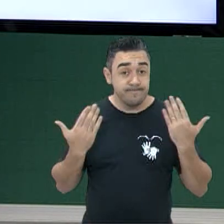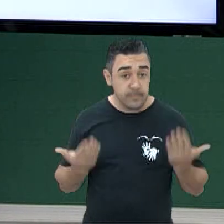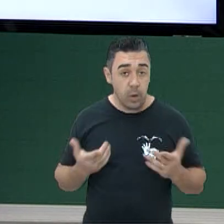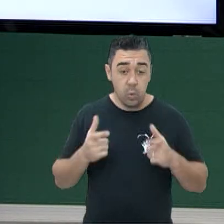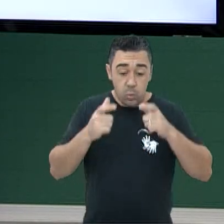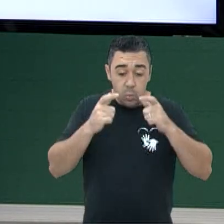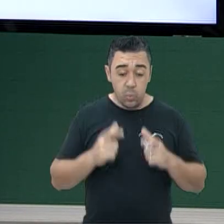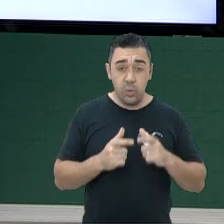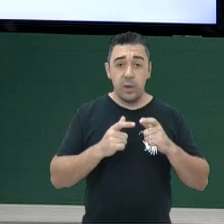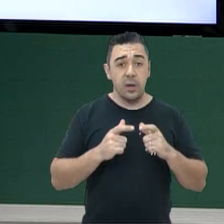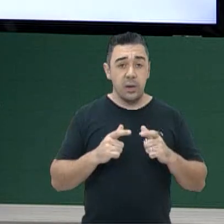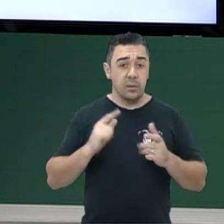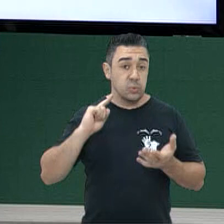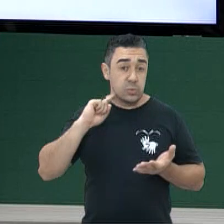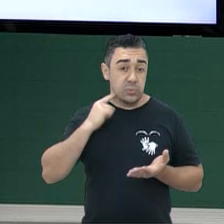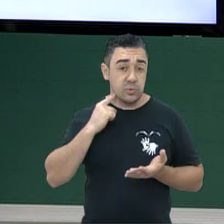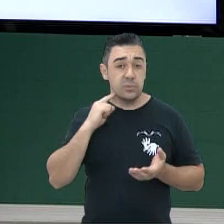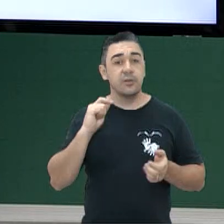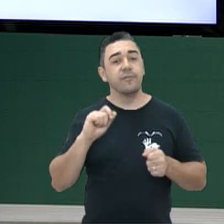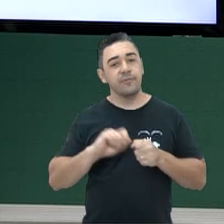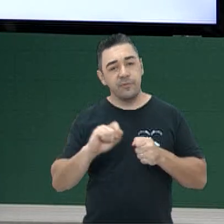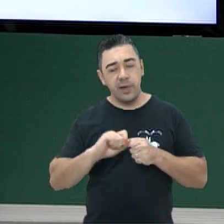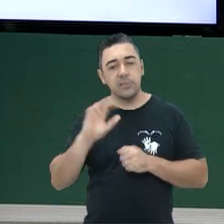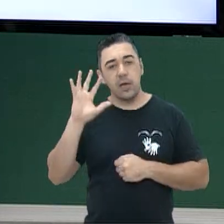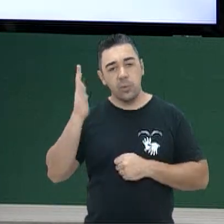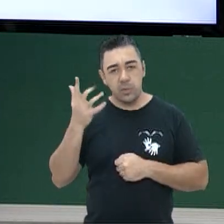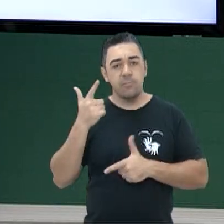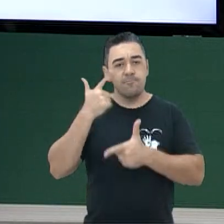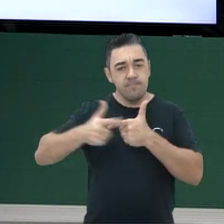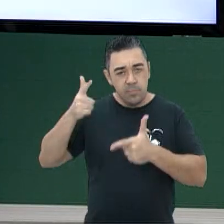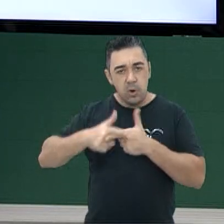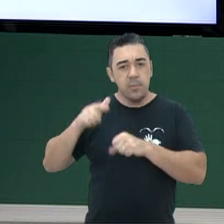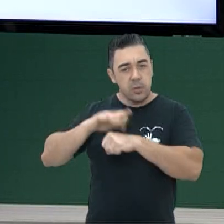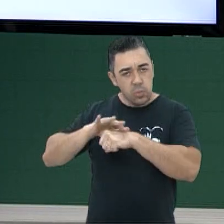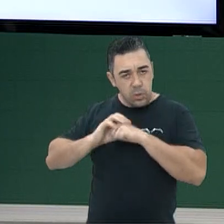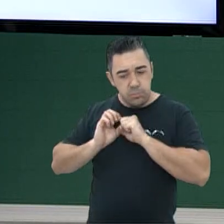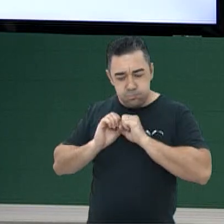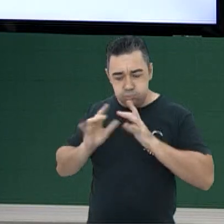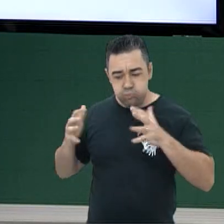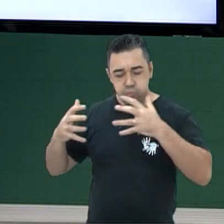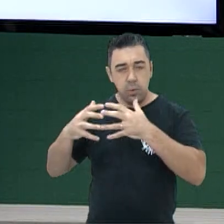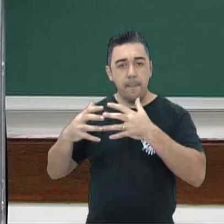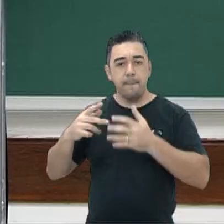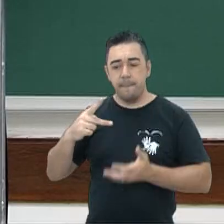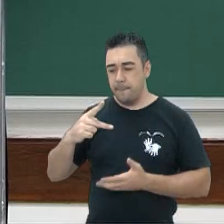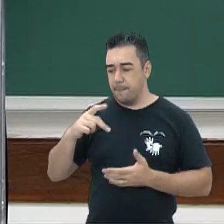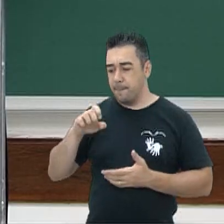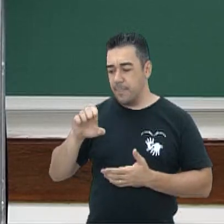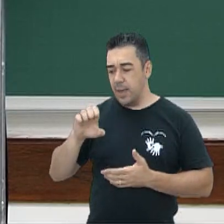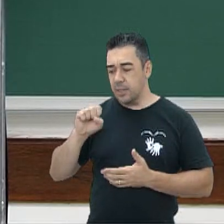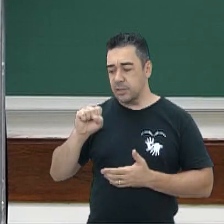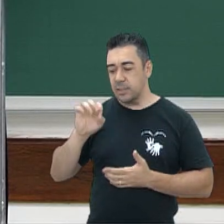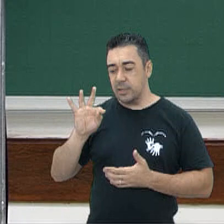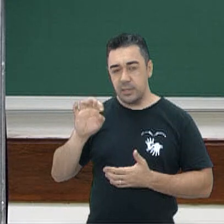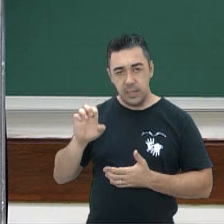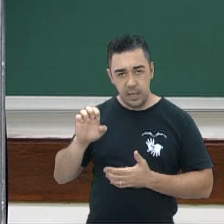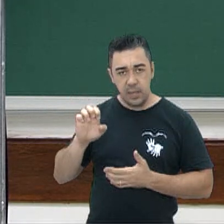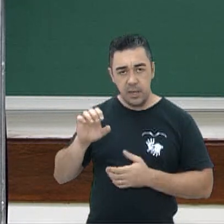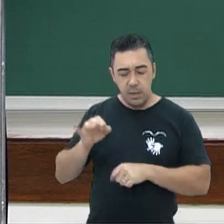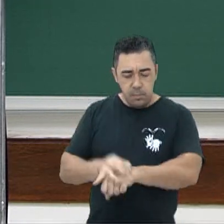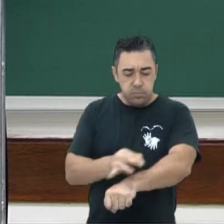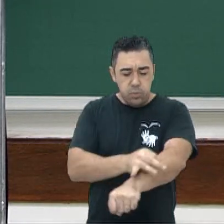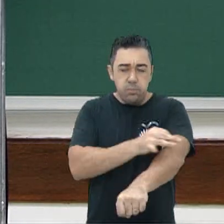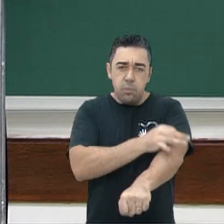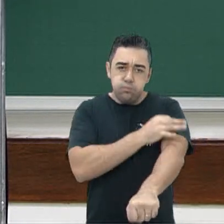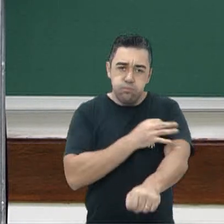ambiente insalubre é que vai fazer esse surto epidêmico que é conhecida como a peste. A peste bubônica, a peste negra ou